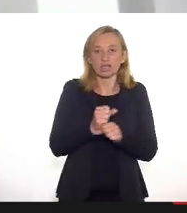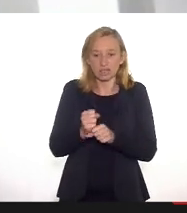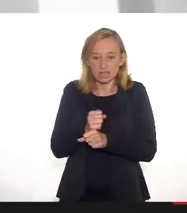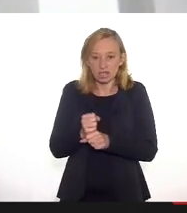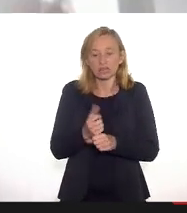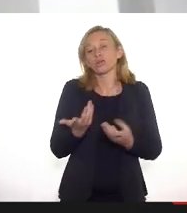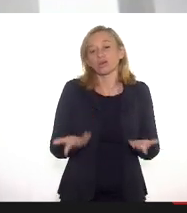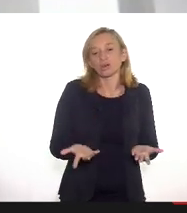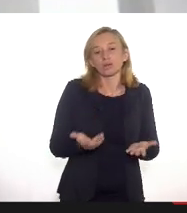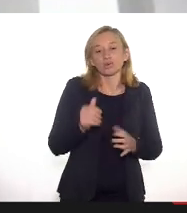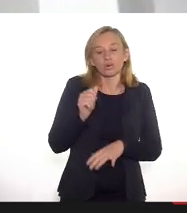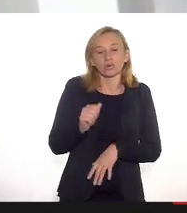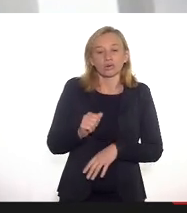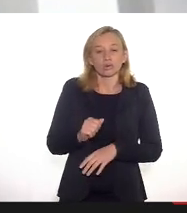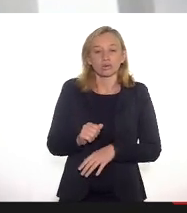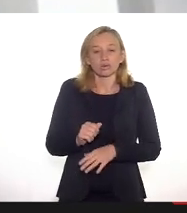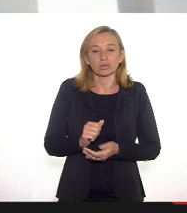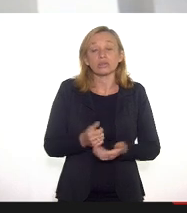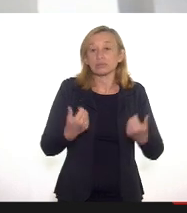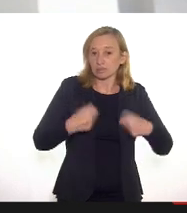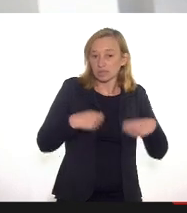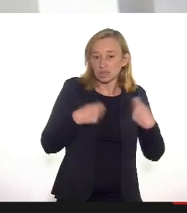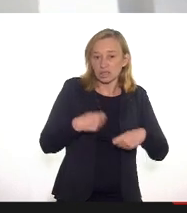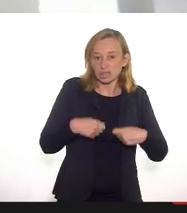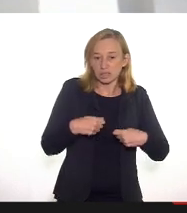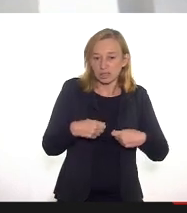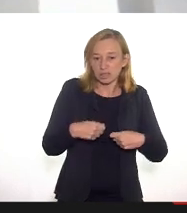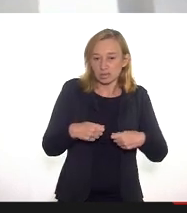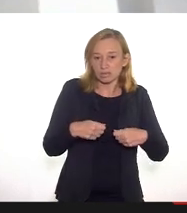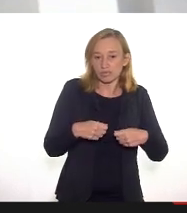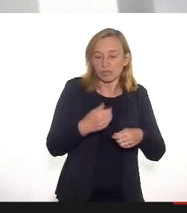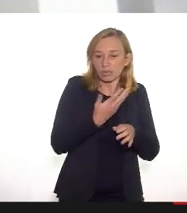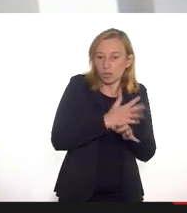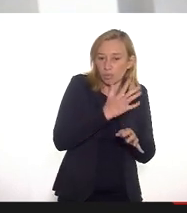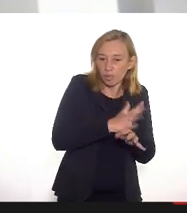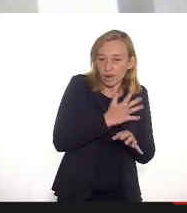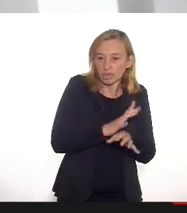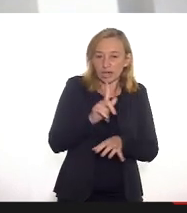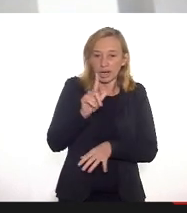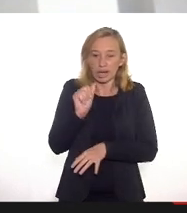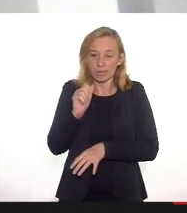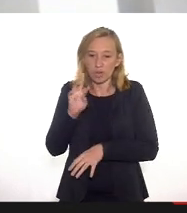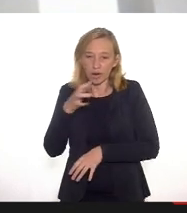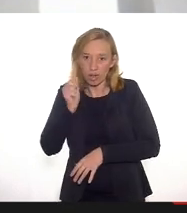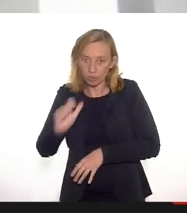os concluintes e aqueles que necessitam da parte prática, da parte laboral.